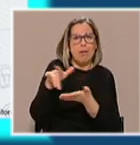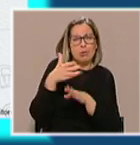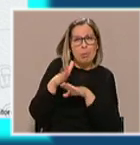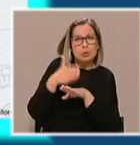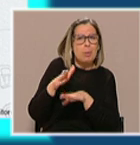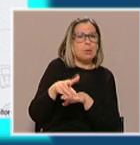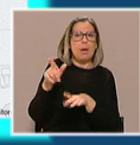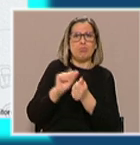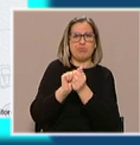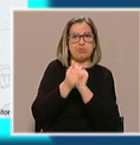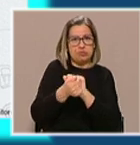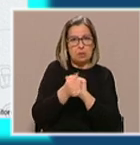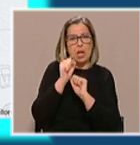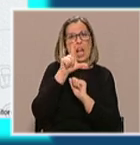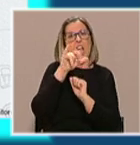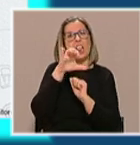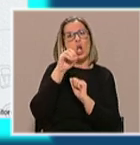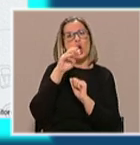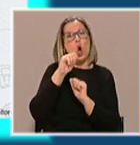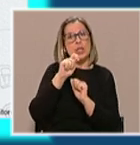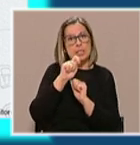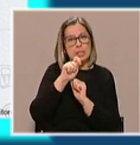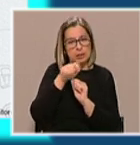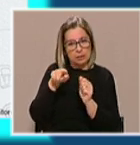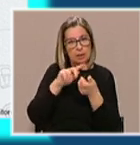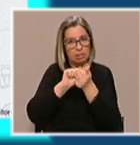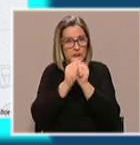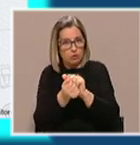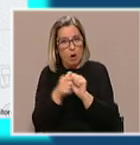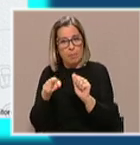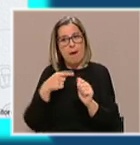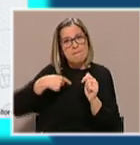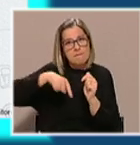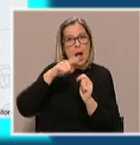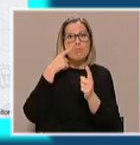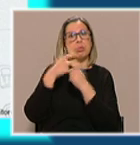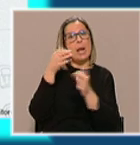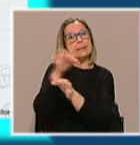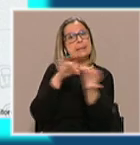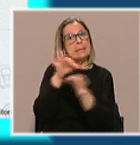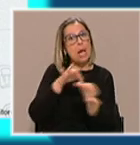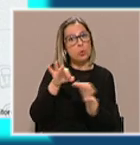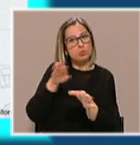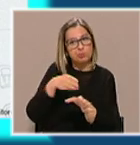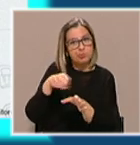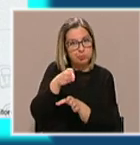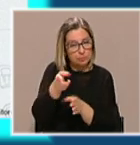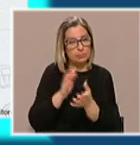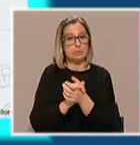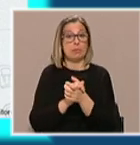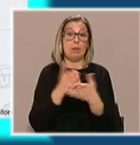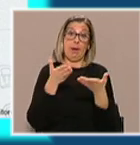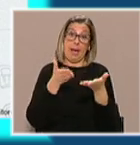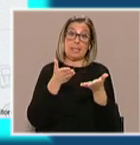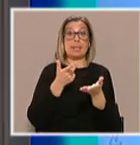seja lançada na corrente sanguínea e chegar assim às nossas células. E com estes 2 exemplos conseguimos